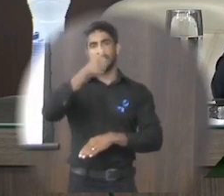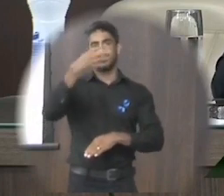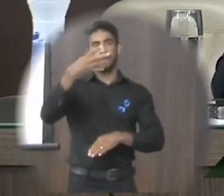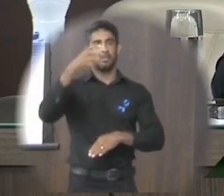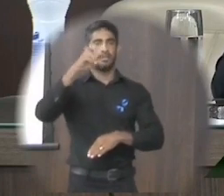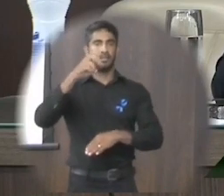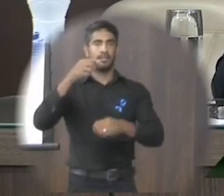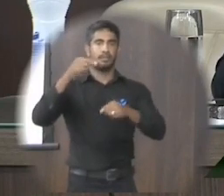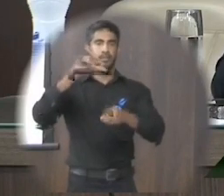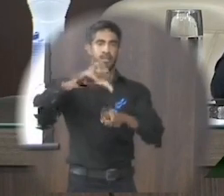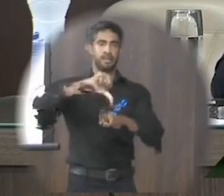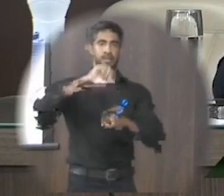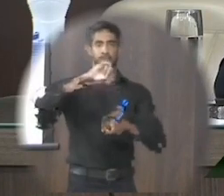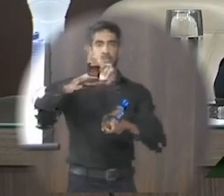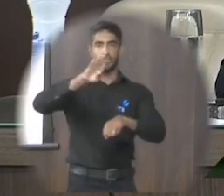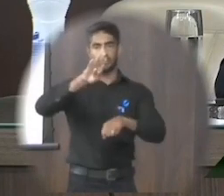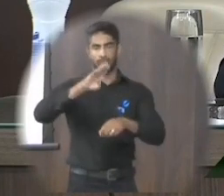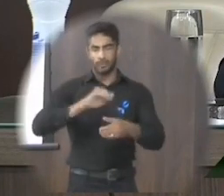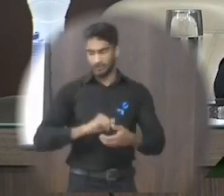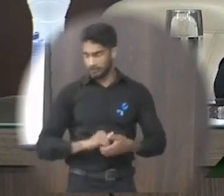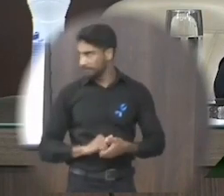145, Centro de Janaúba.